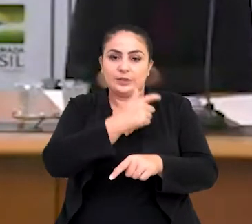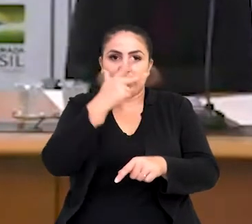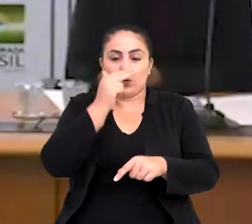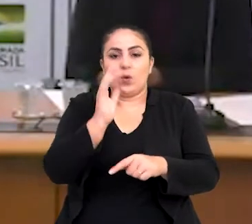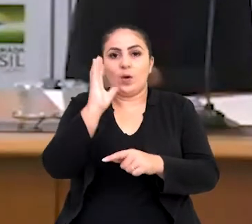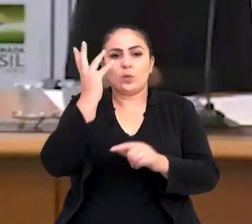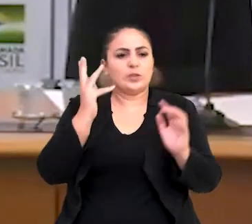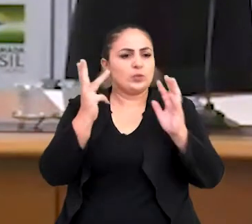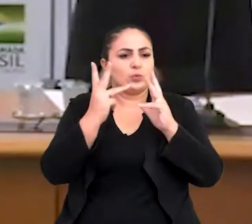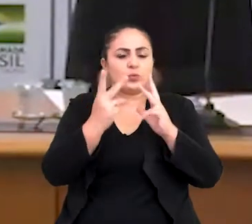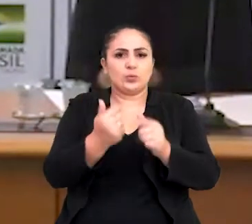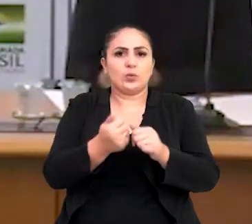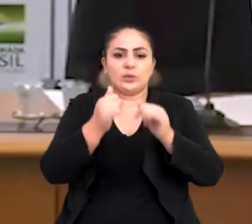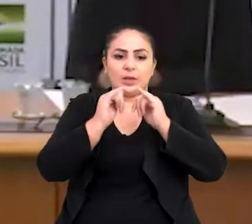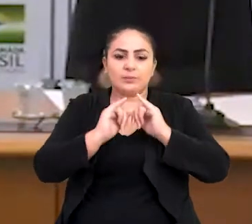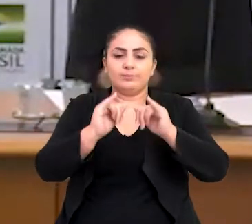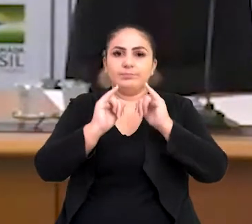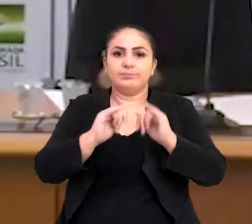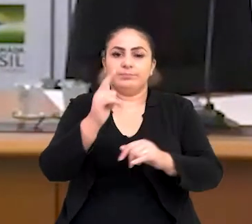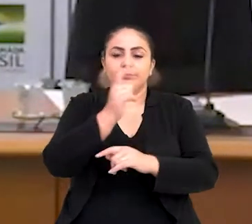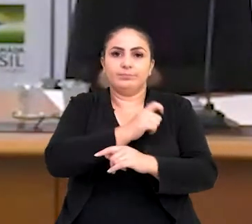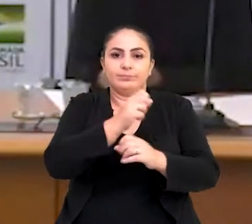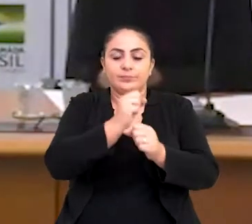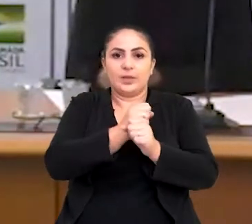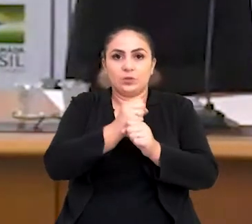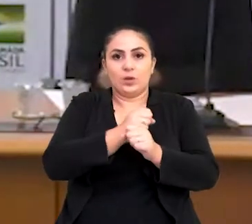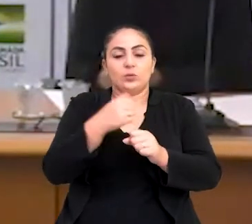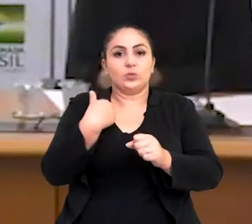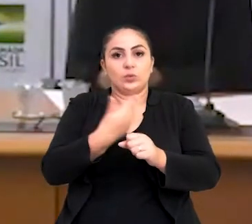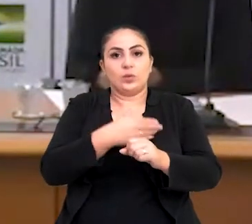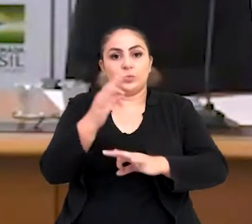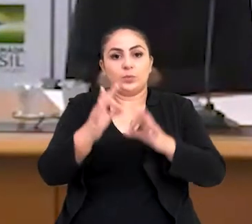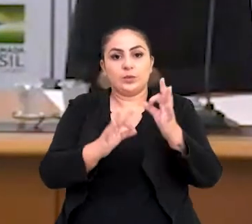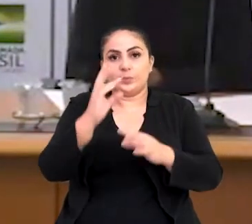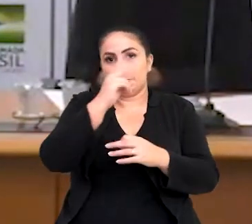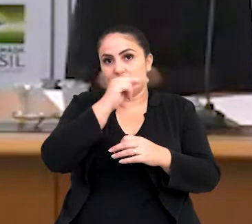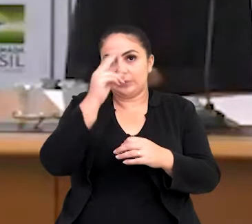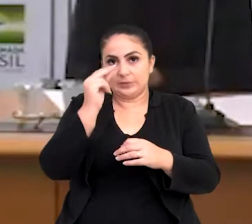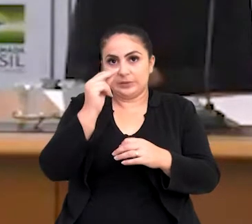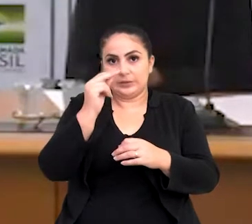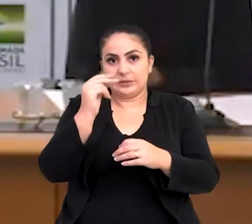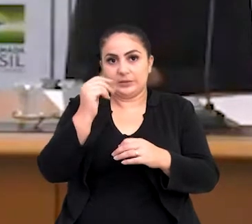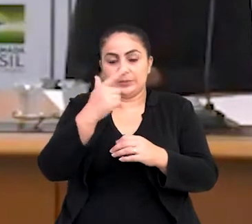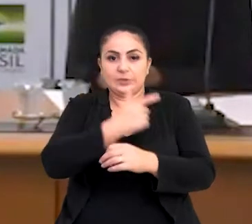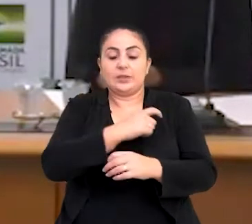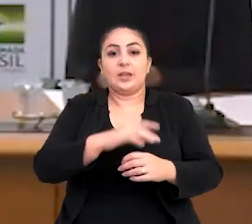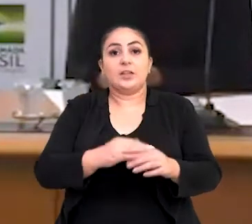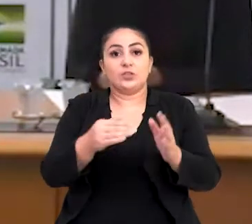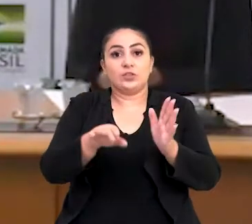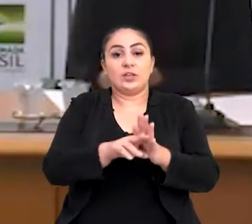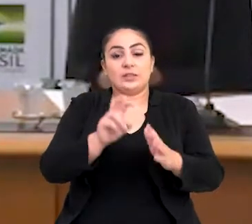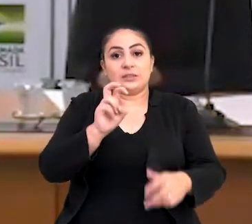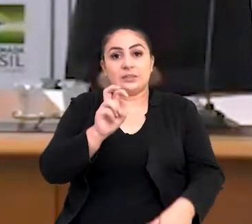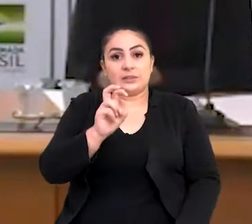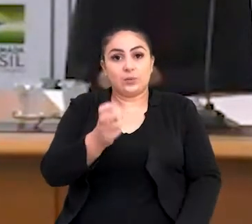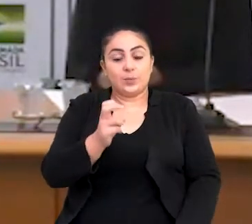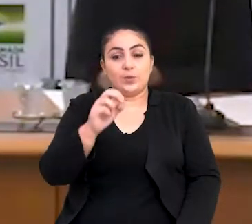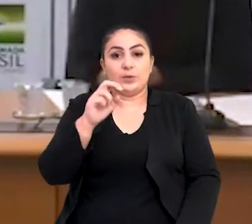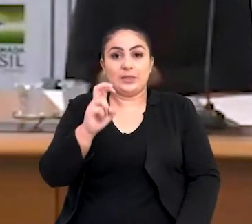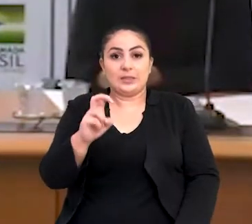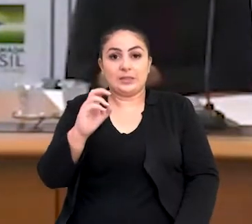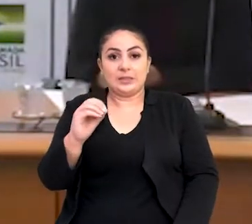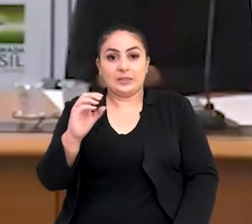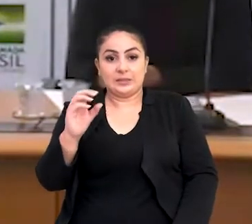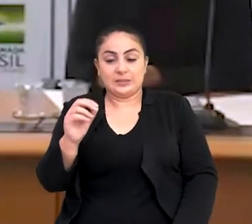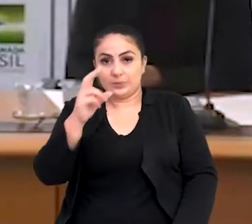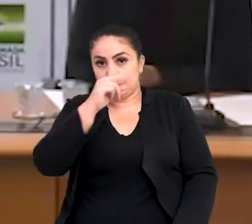vacina, como ocorre com todas as campanhas de vacinação anuais do nosso Programa Nacional de Imunizações. Ela chega nesses 5.570